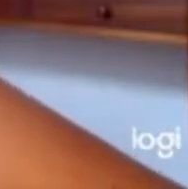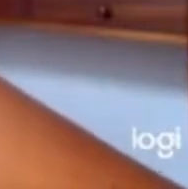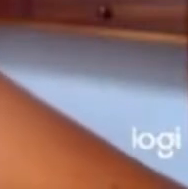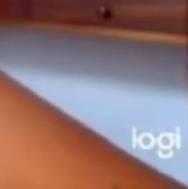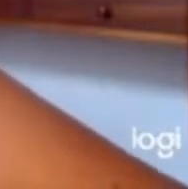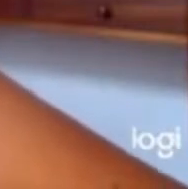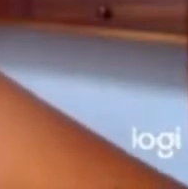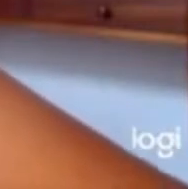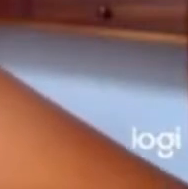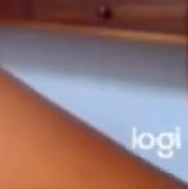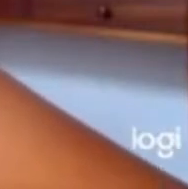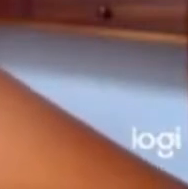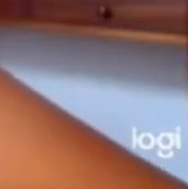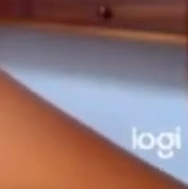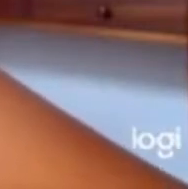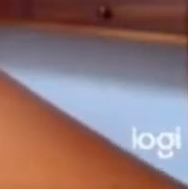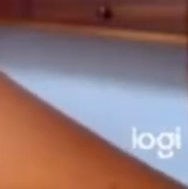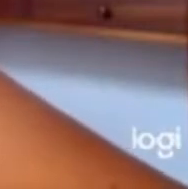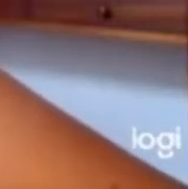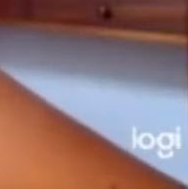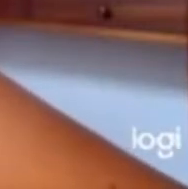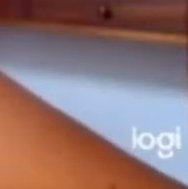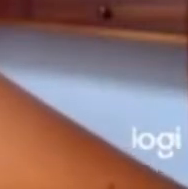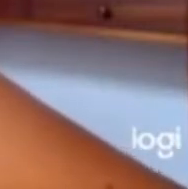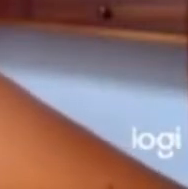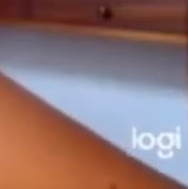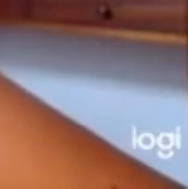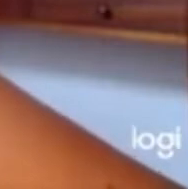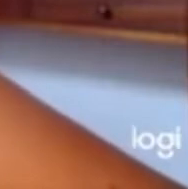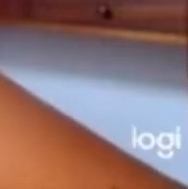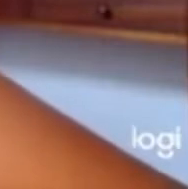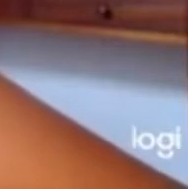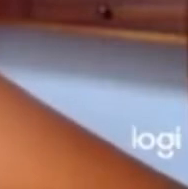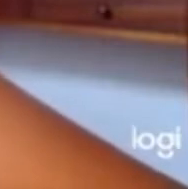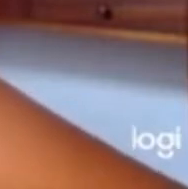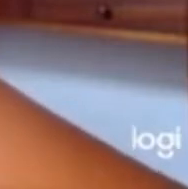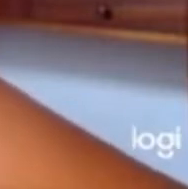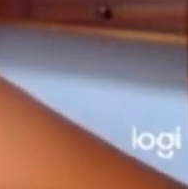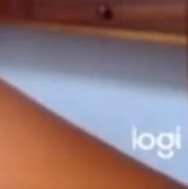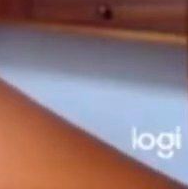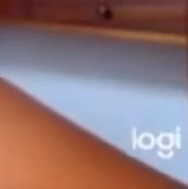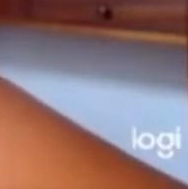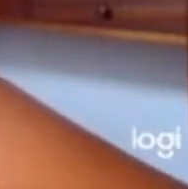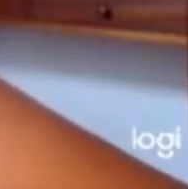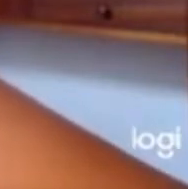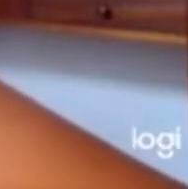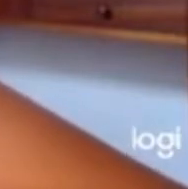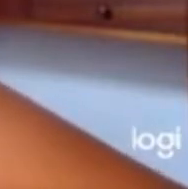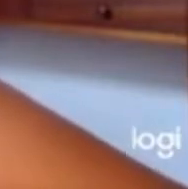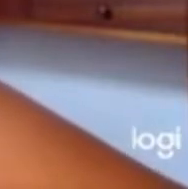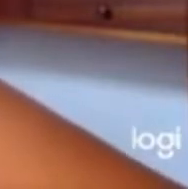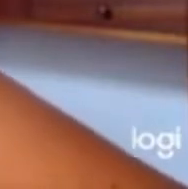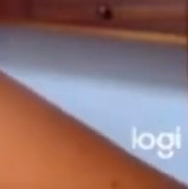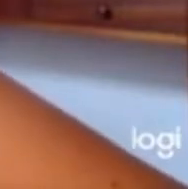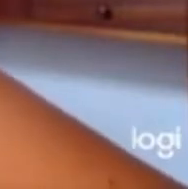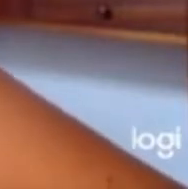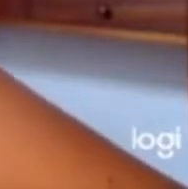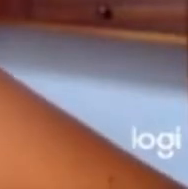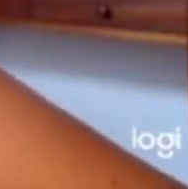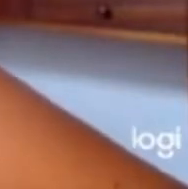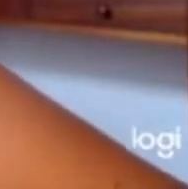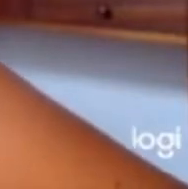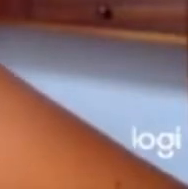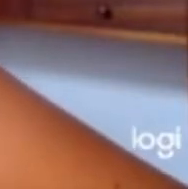delas. Eu fiz parte do movimento do abaixo-assinado que lutou e reivindicou a Delegacia da Mulher